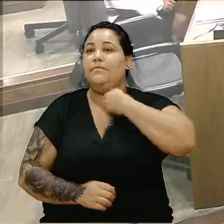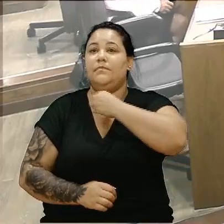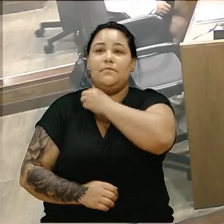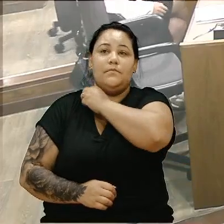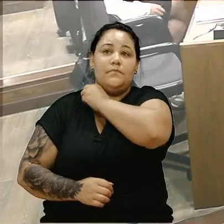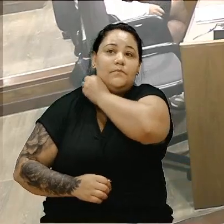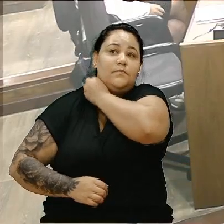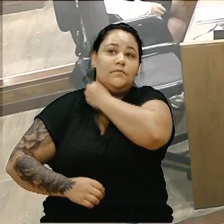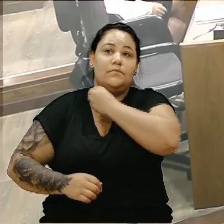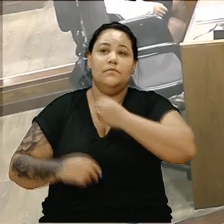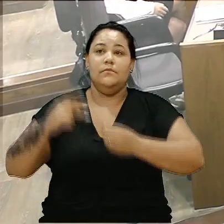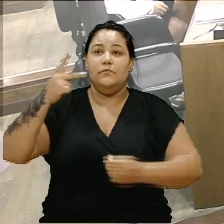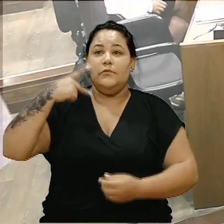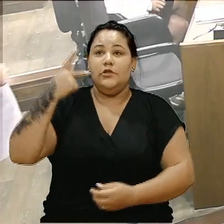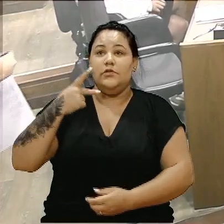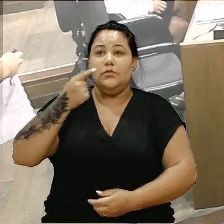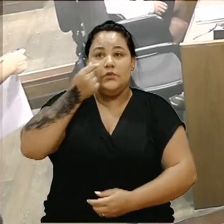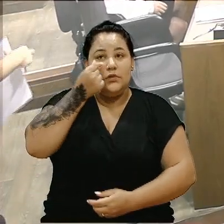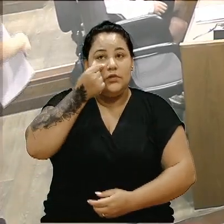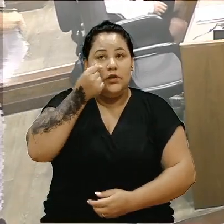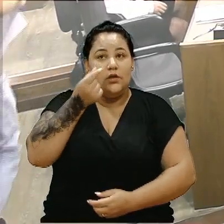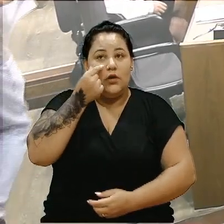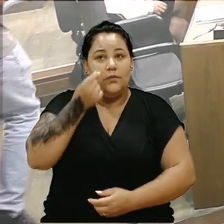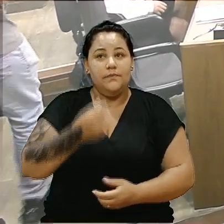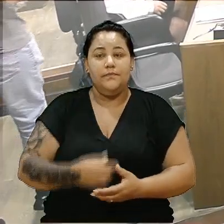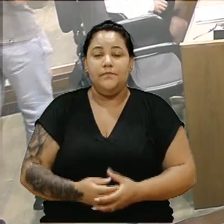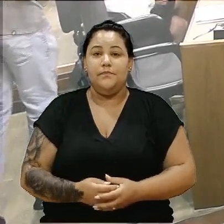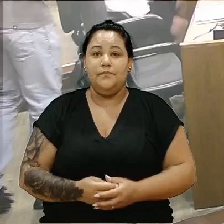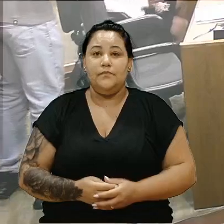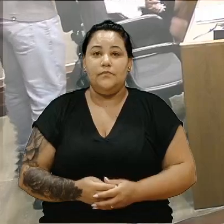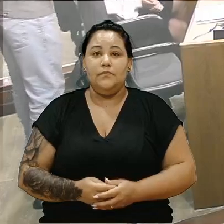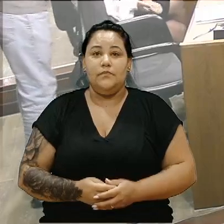Com a palavra, o vereador Eloy Frisso.